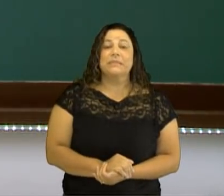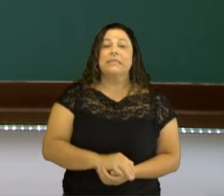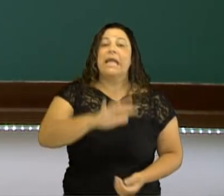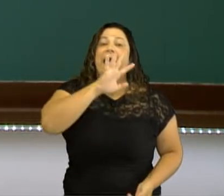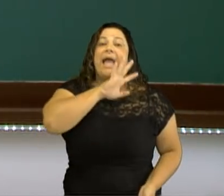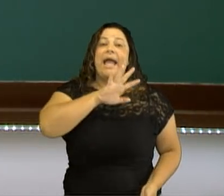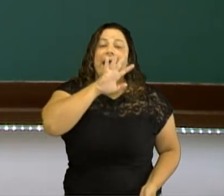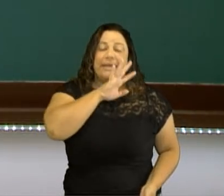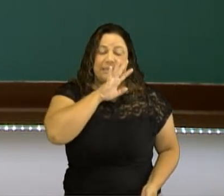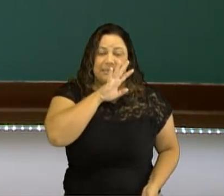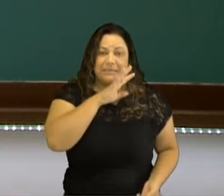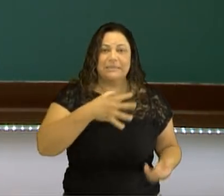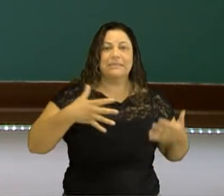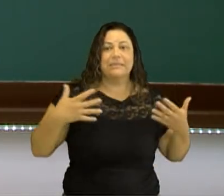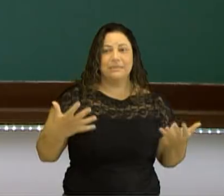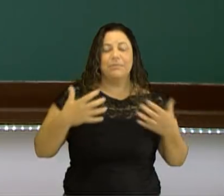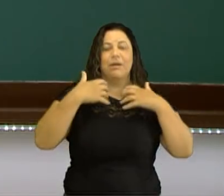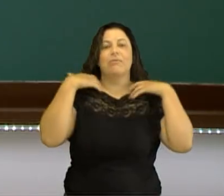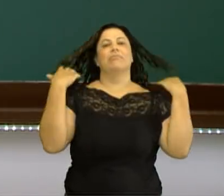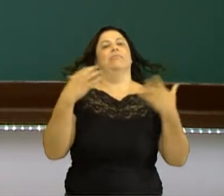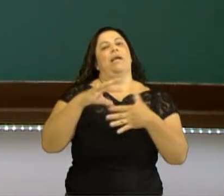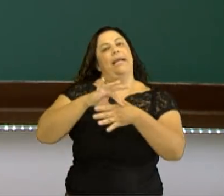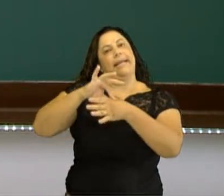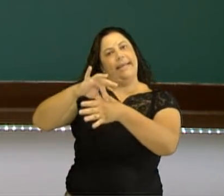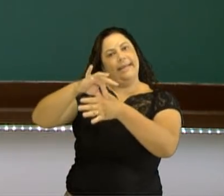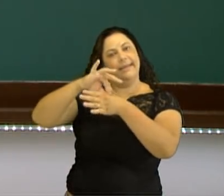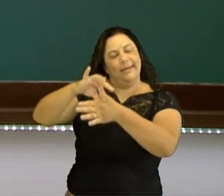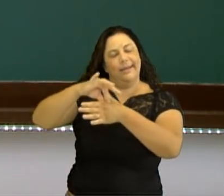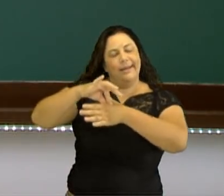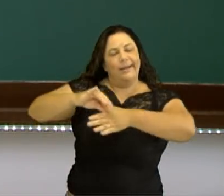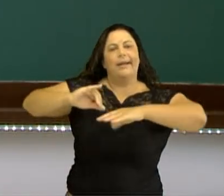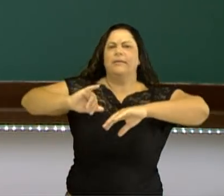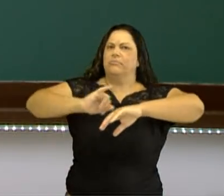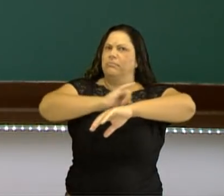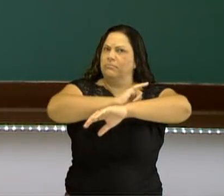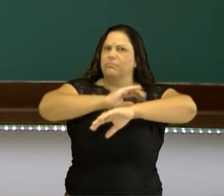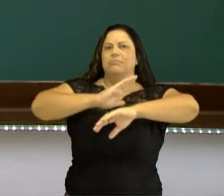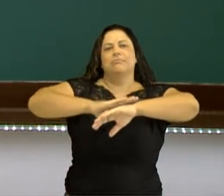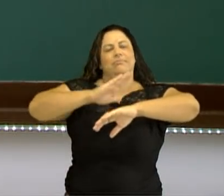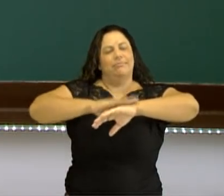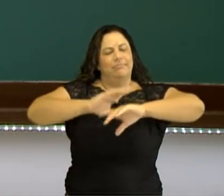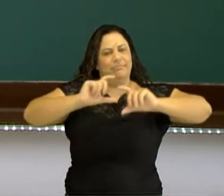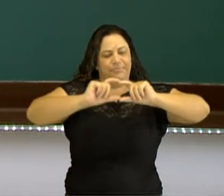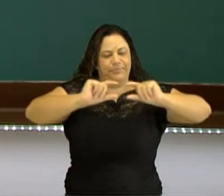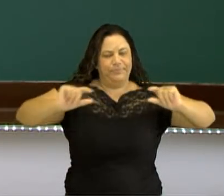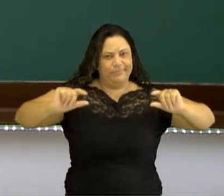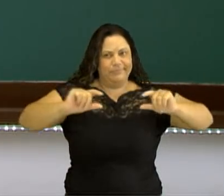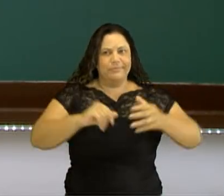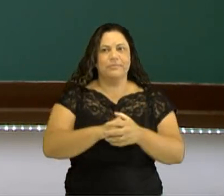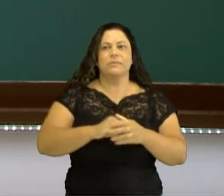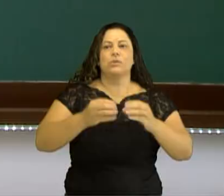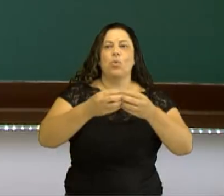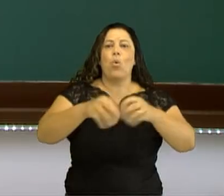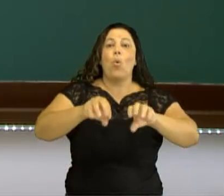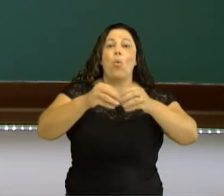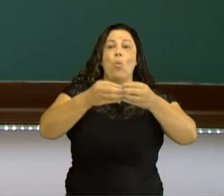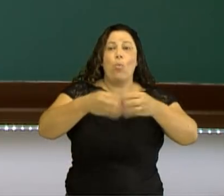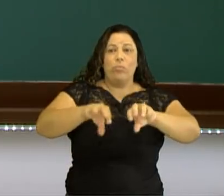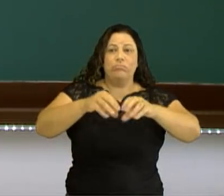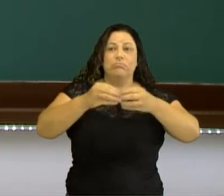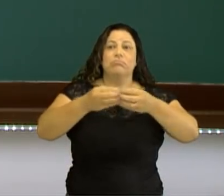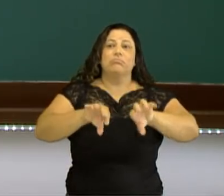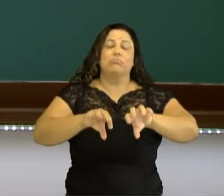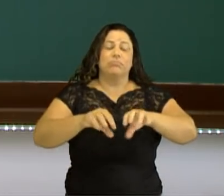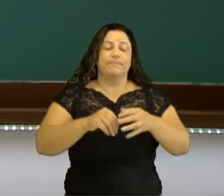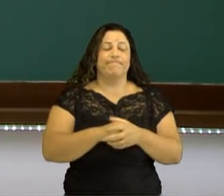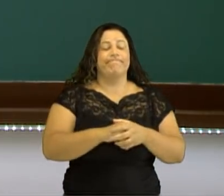animal, podemos citar algumas carnes, as carnes mais gordas, elas têm mais lipídio, tá? Os ovos, no leite também